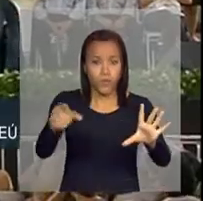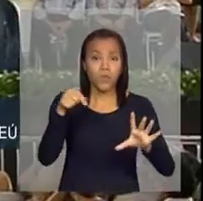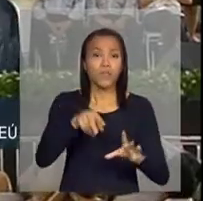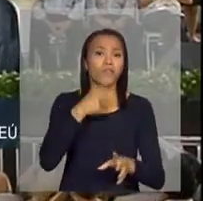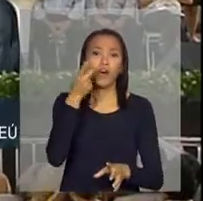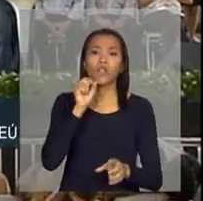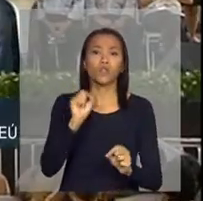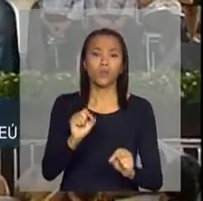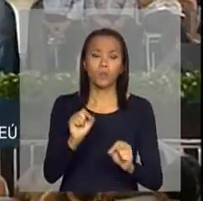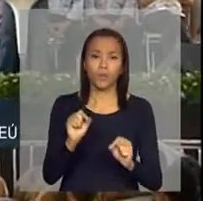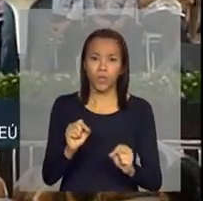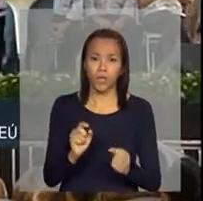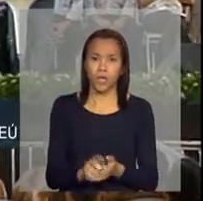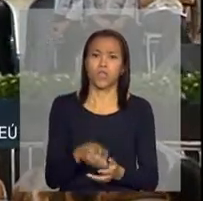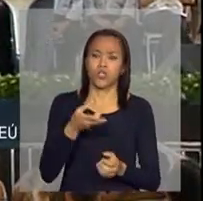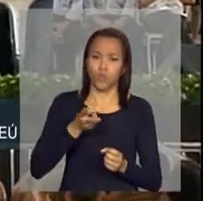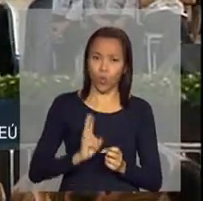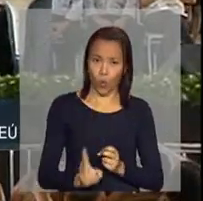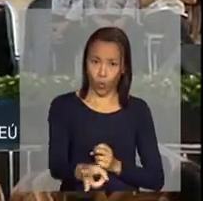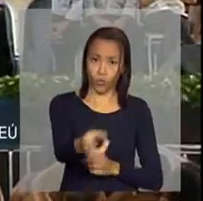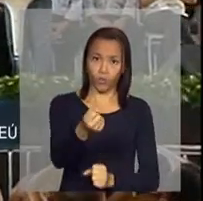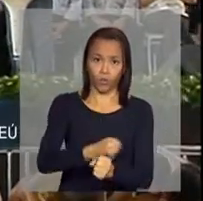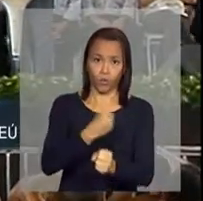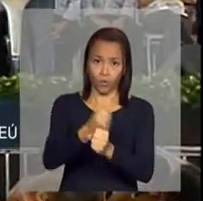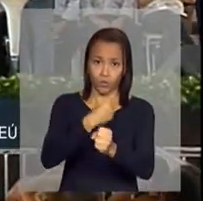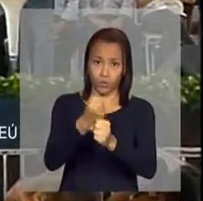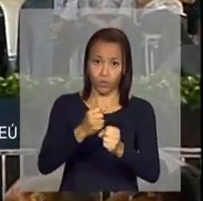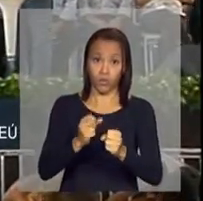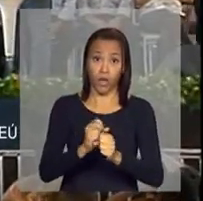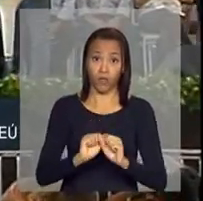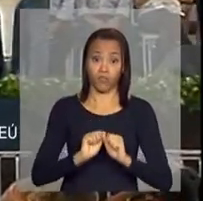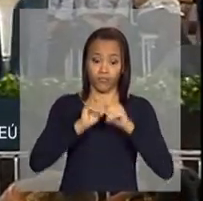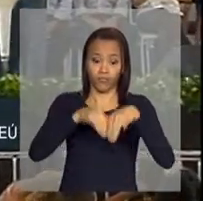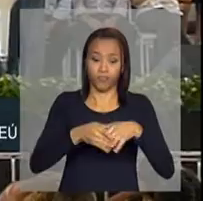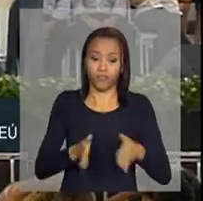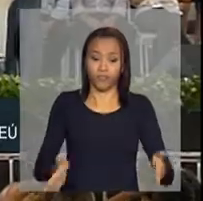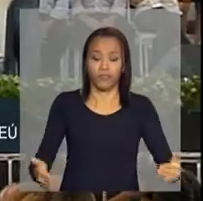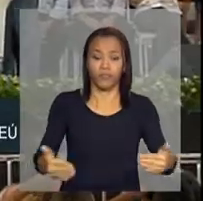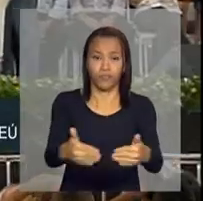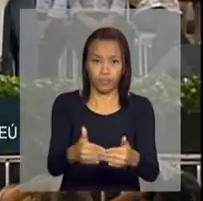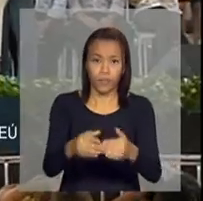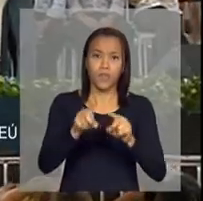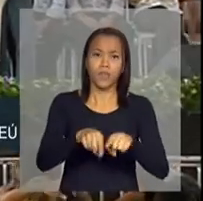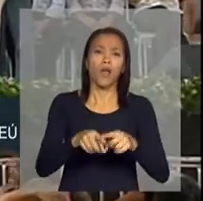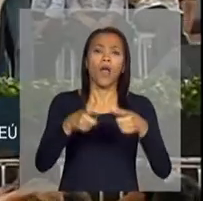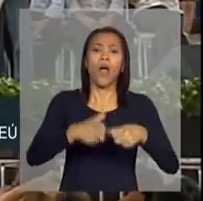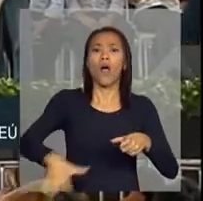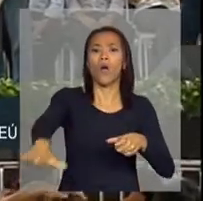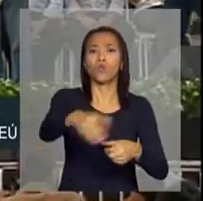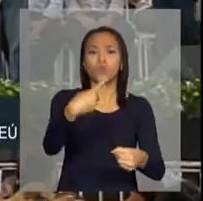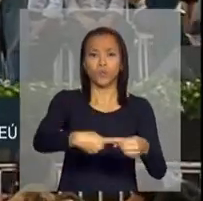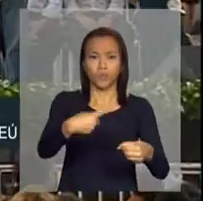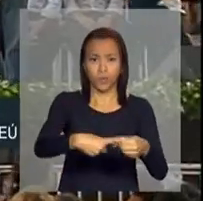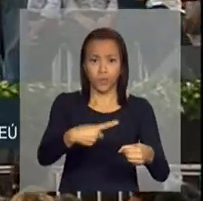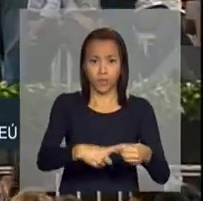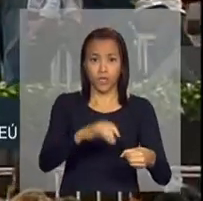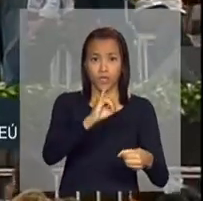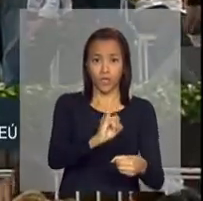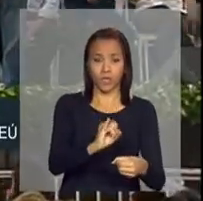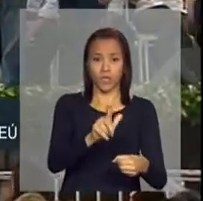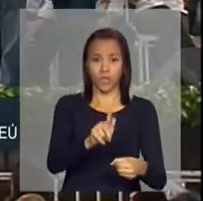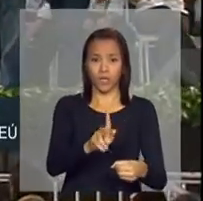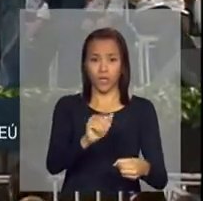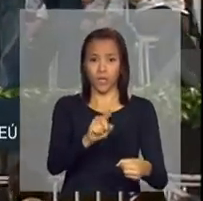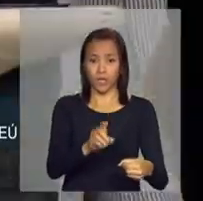sobre a execução das obras de construção da barragem Ingazeira, localizada nos municípios de Ingazeira